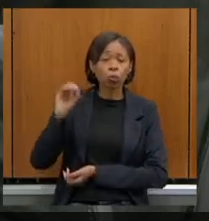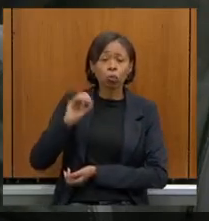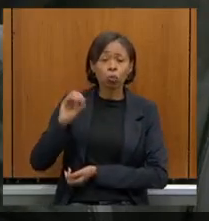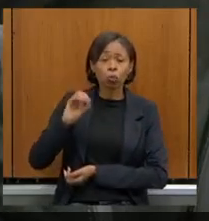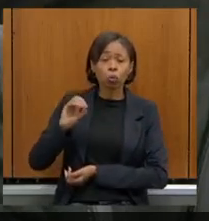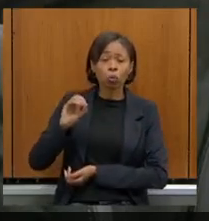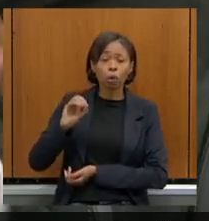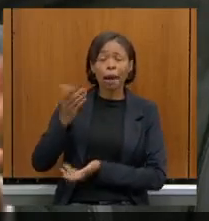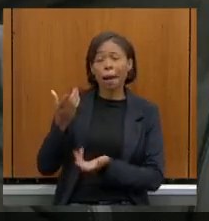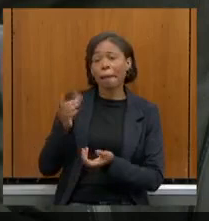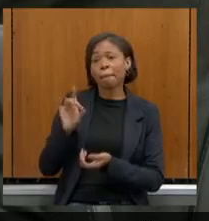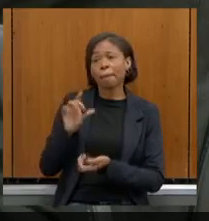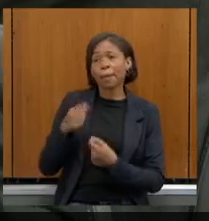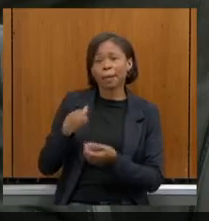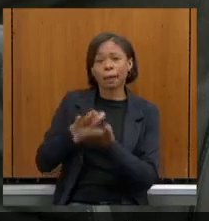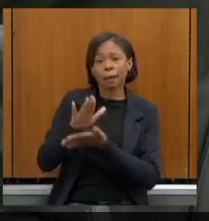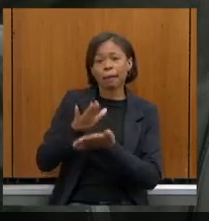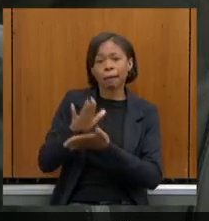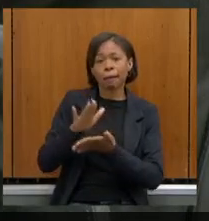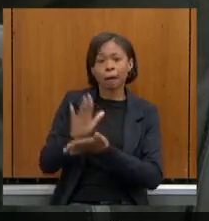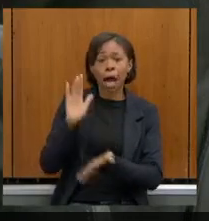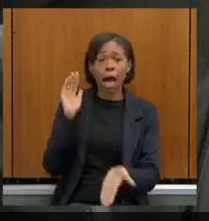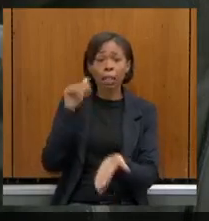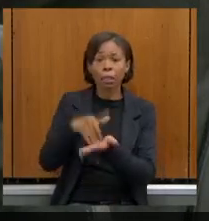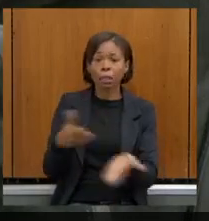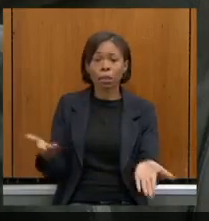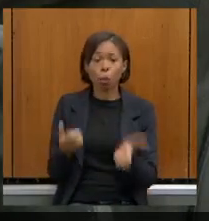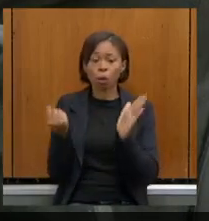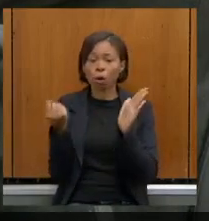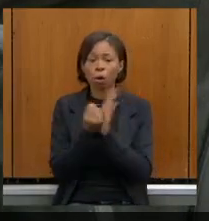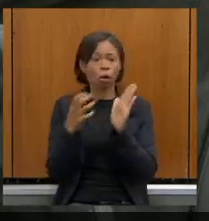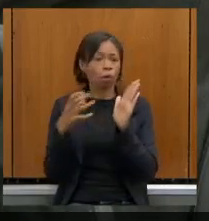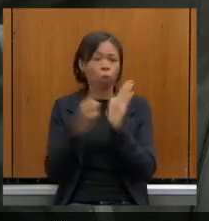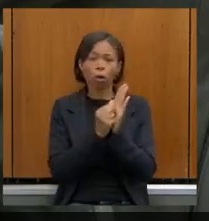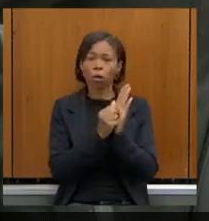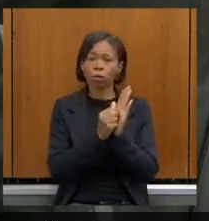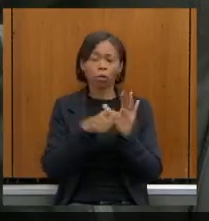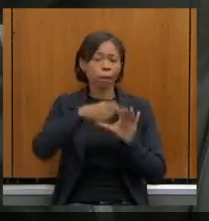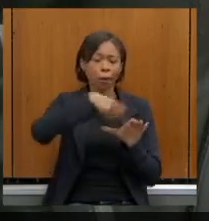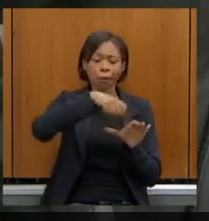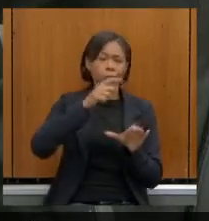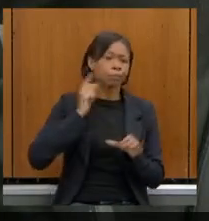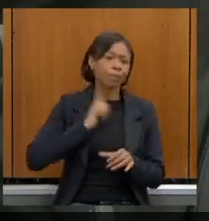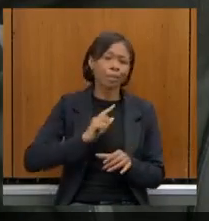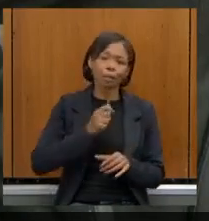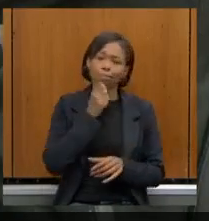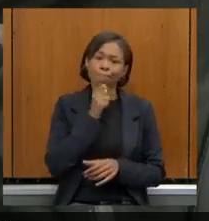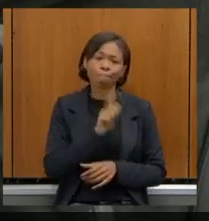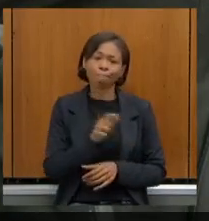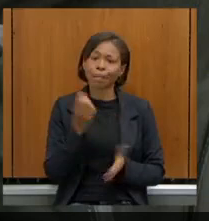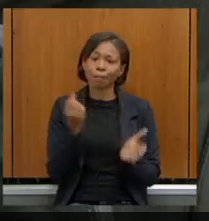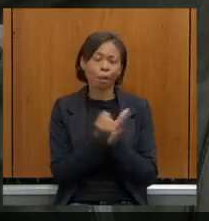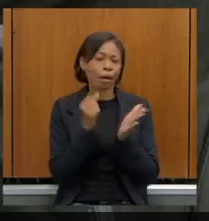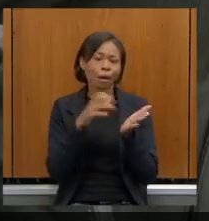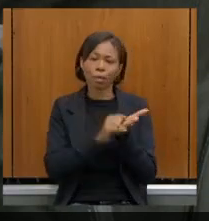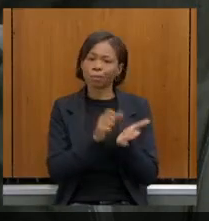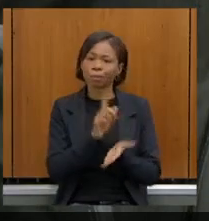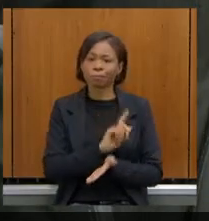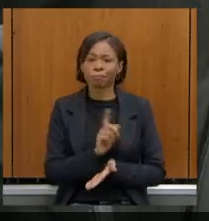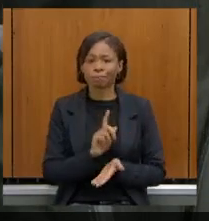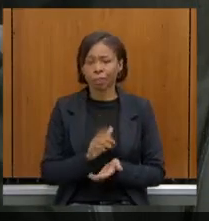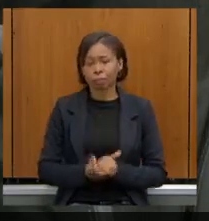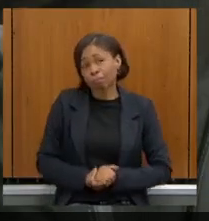outubro do ano passado por isso que a Cozinha Mineira não é patrimônio de Minas Gerais ainda então assim sabe o Bosco